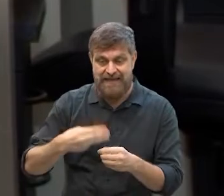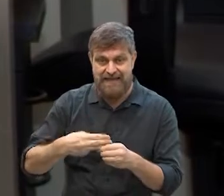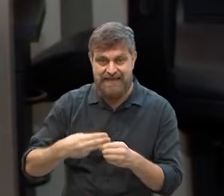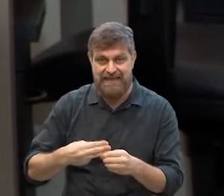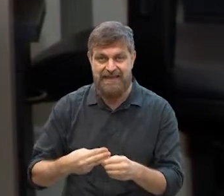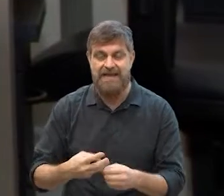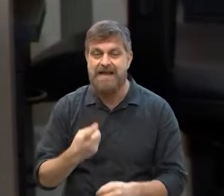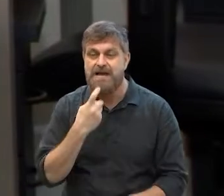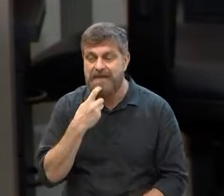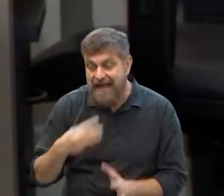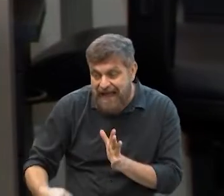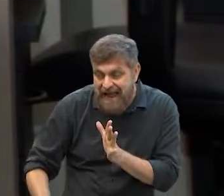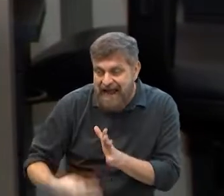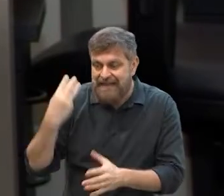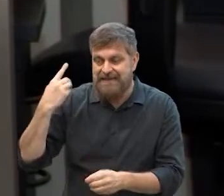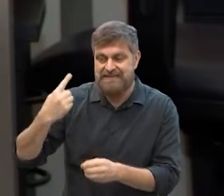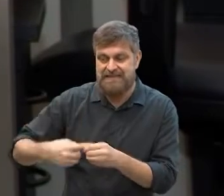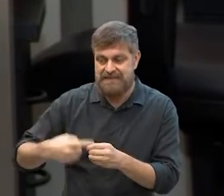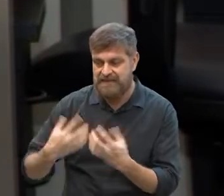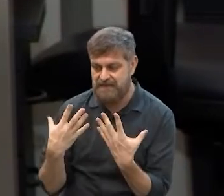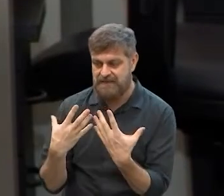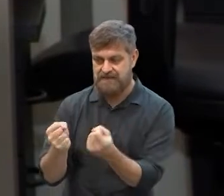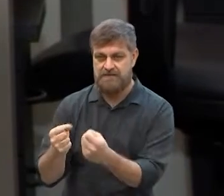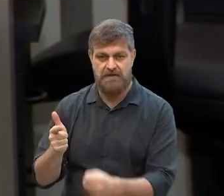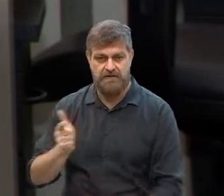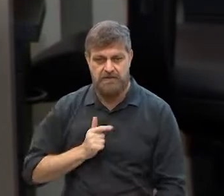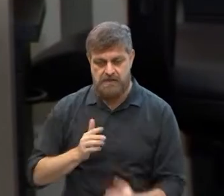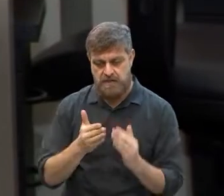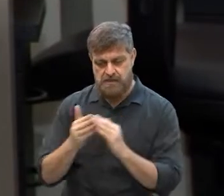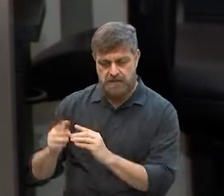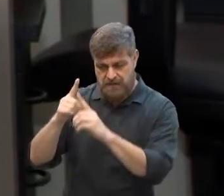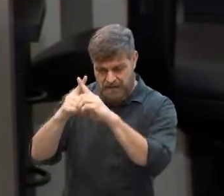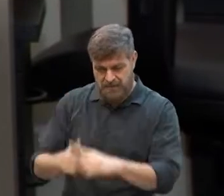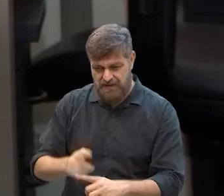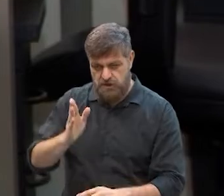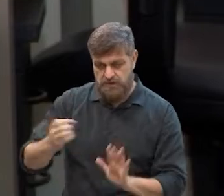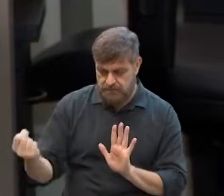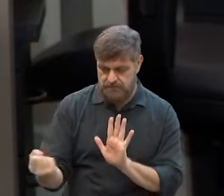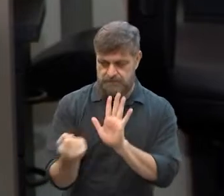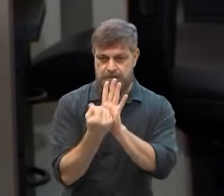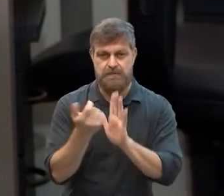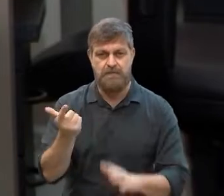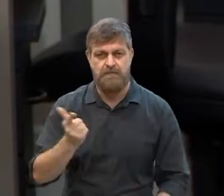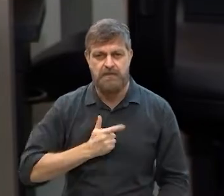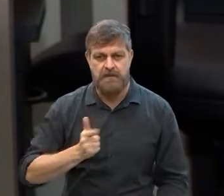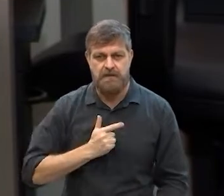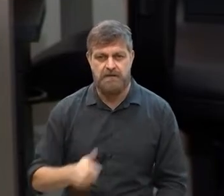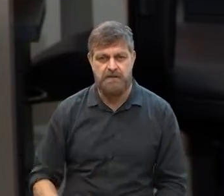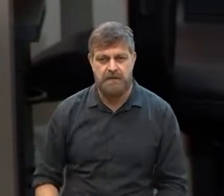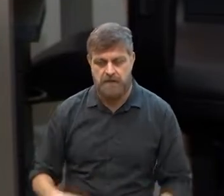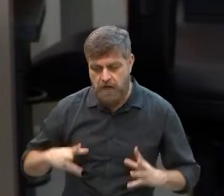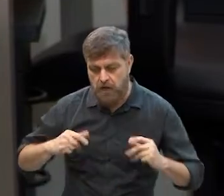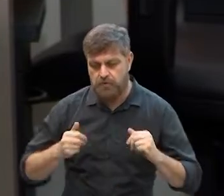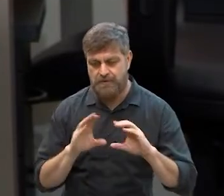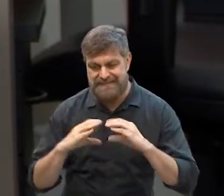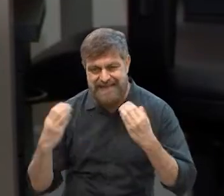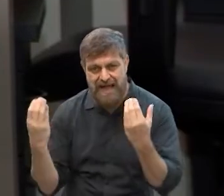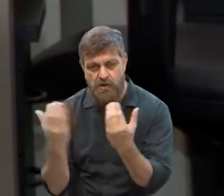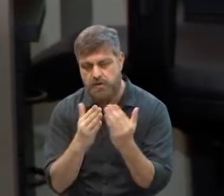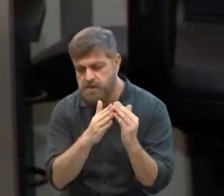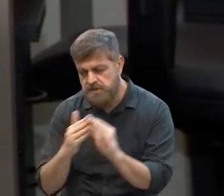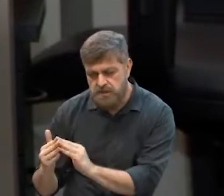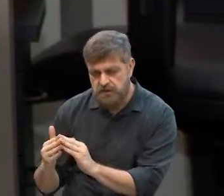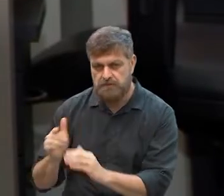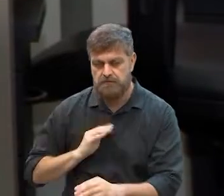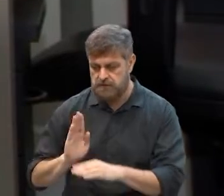foi Campinas. E nós temos o evento já marcado por uma participação de todas as comunidades de Campinas,